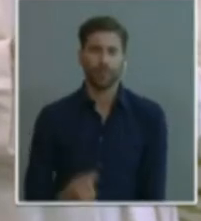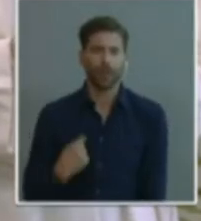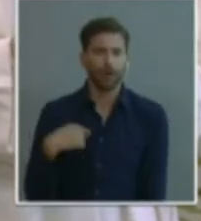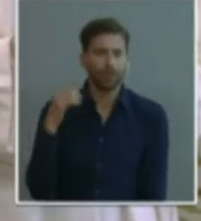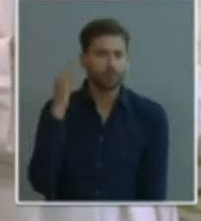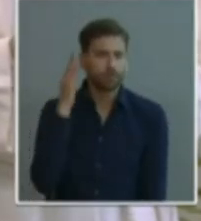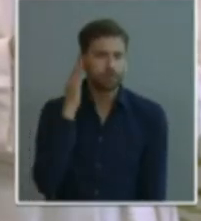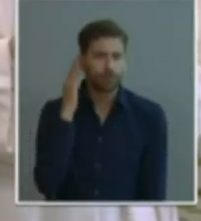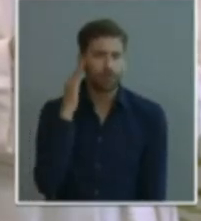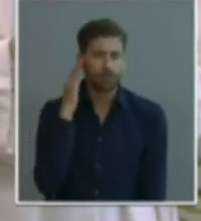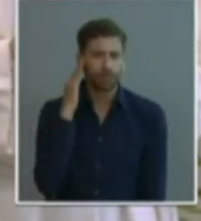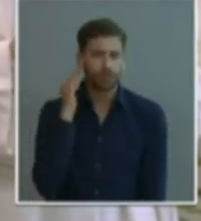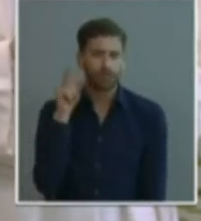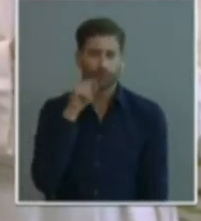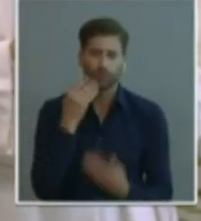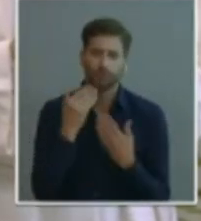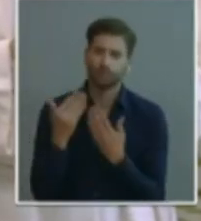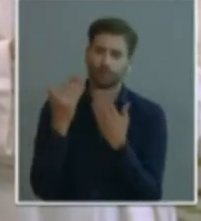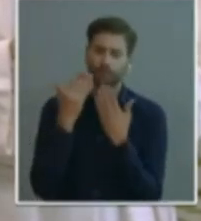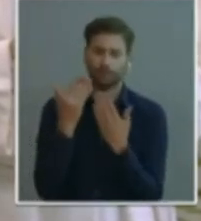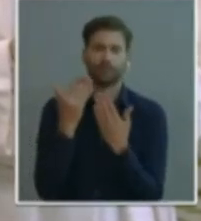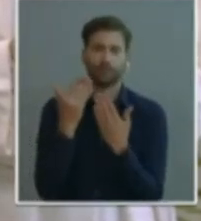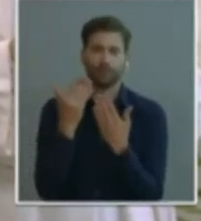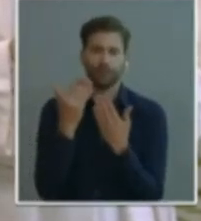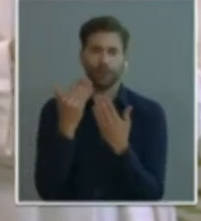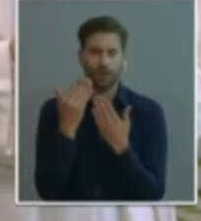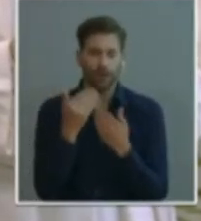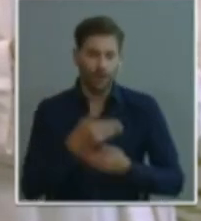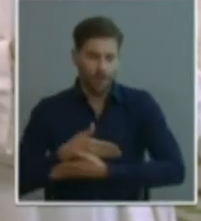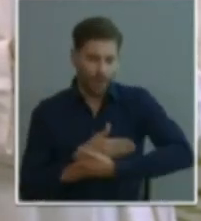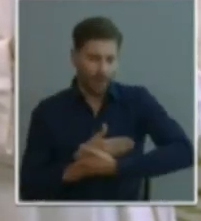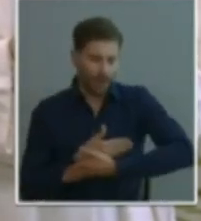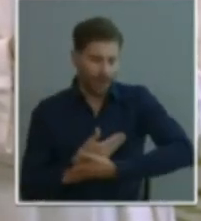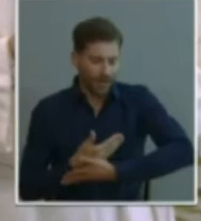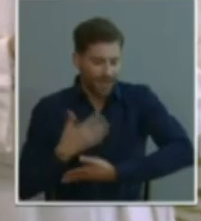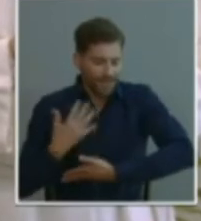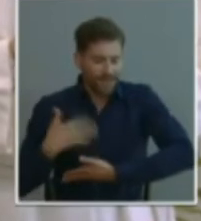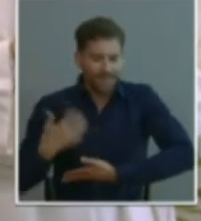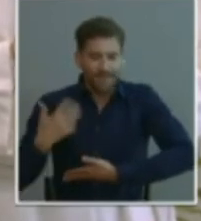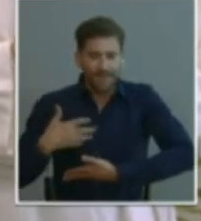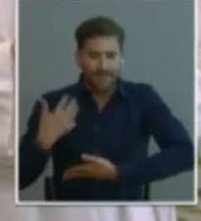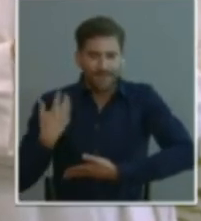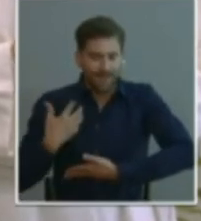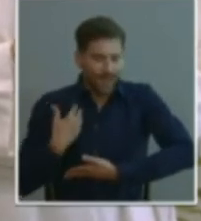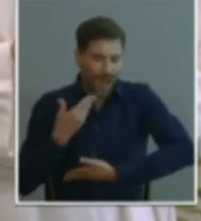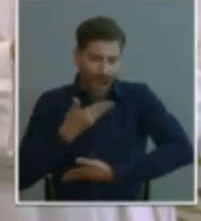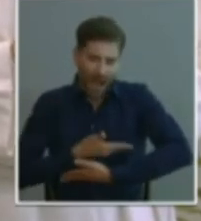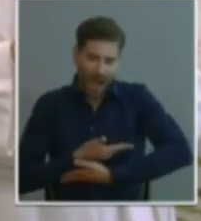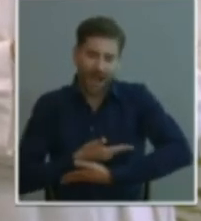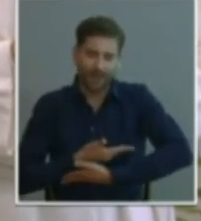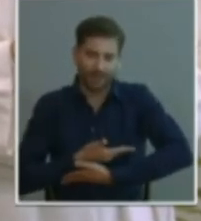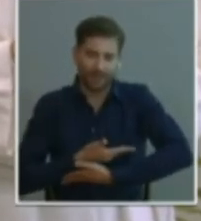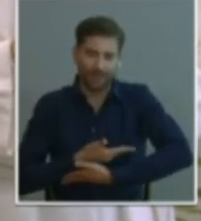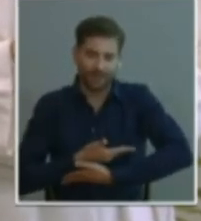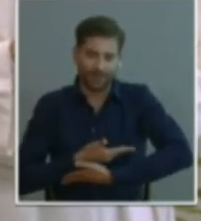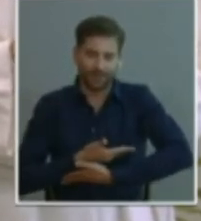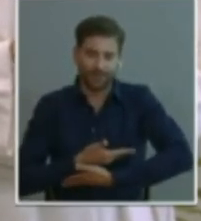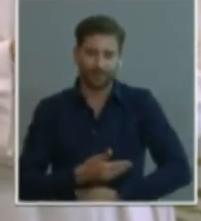a voz da tua saudação, o menino exultou de alegria no meu seio.